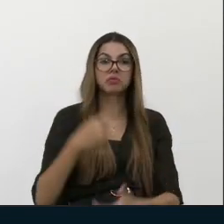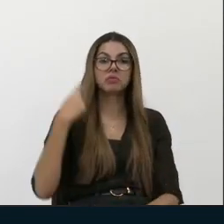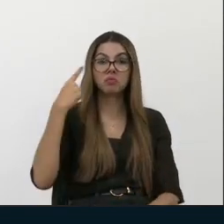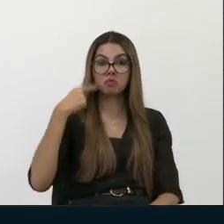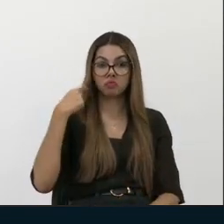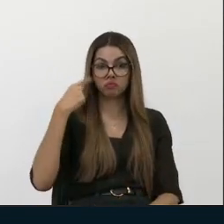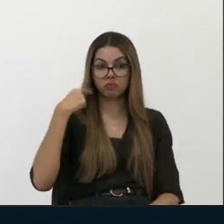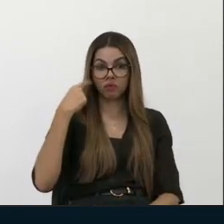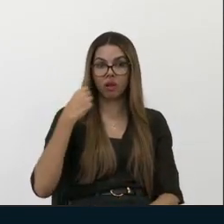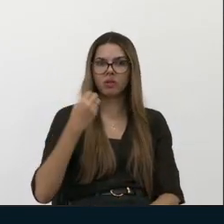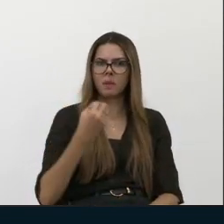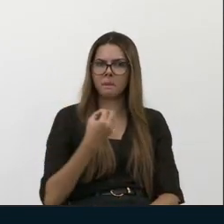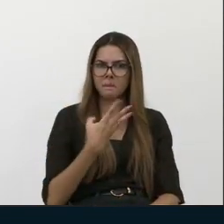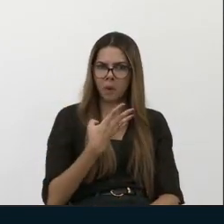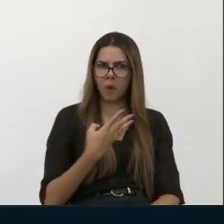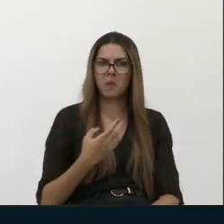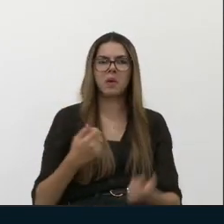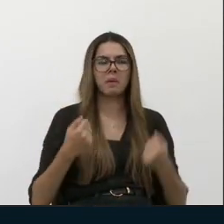pois a senhora vai precisar.